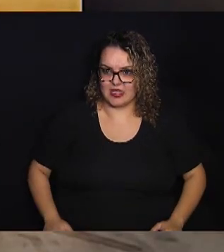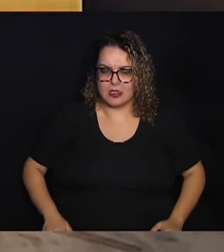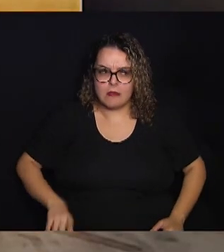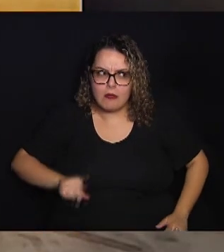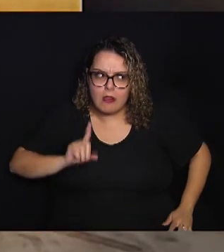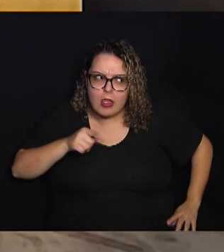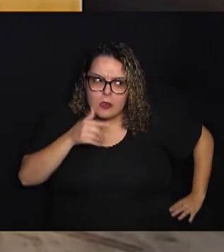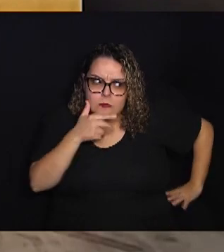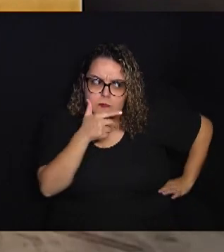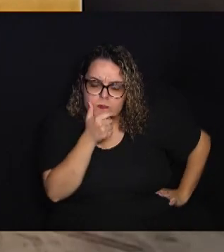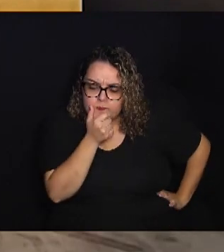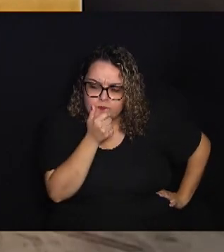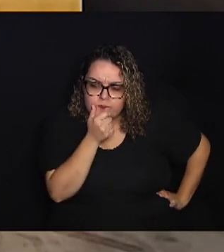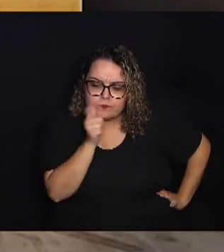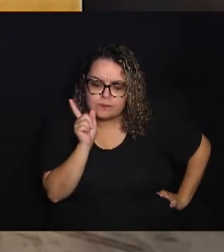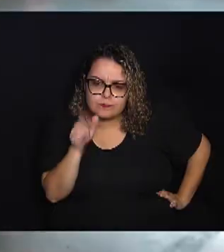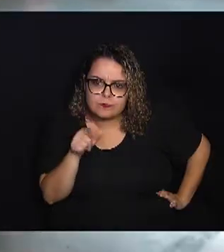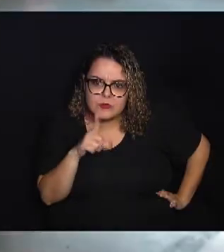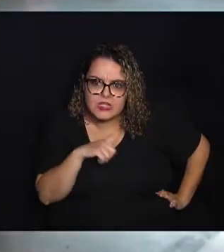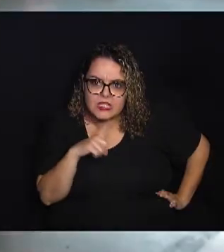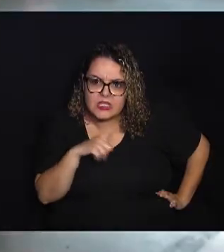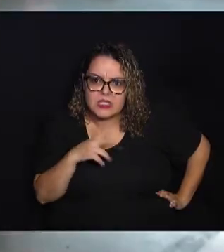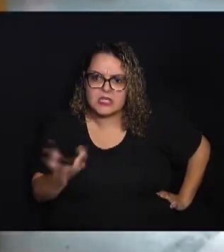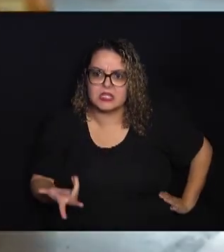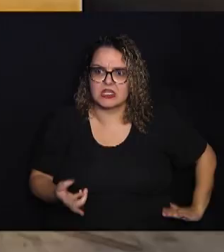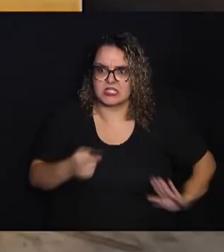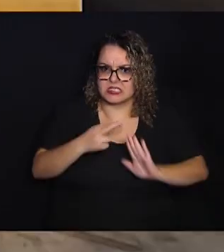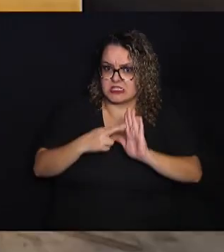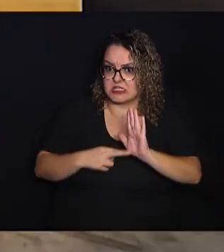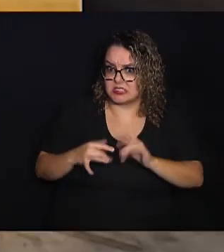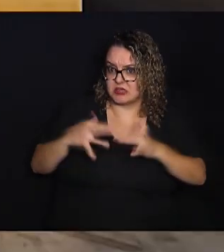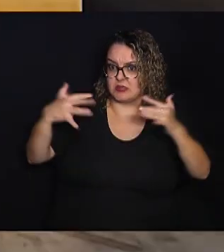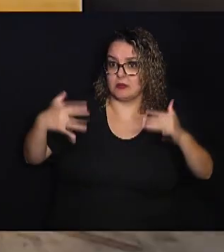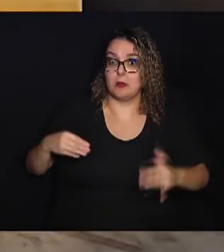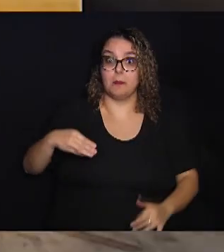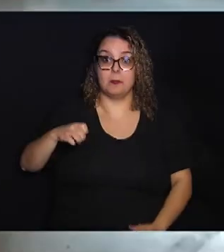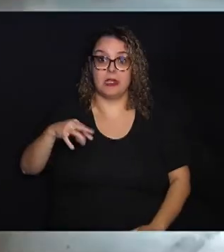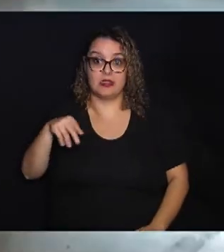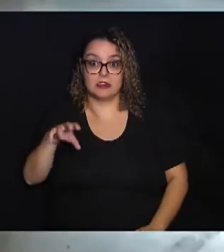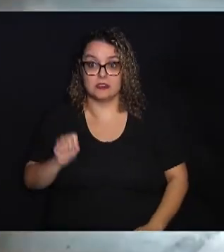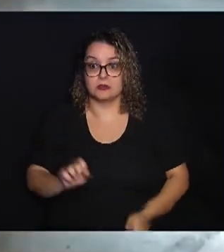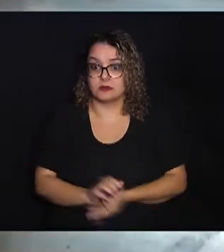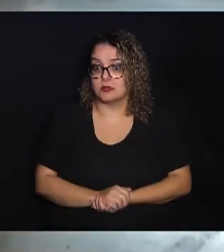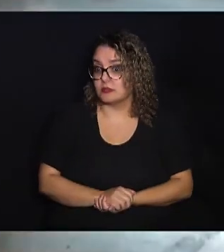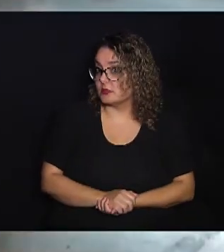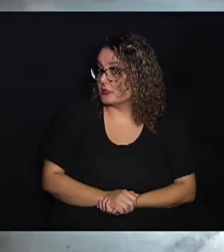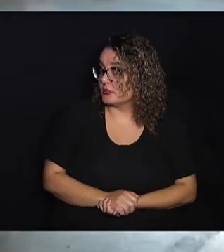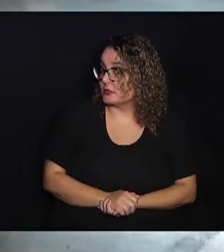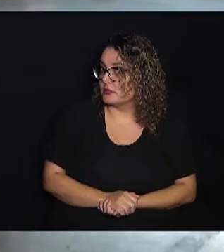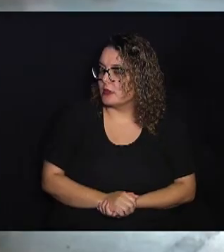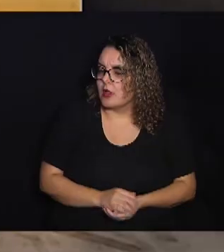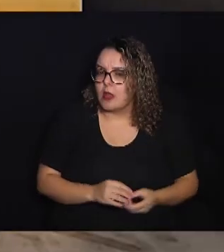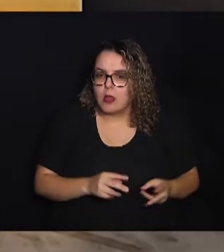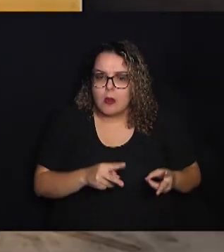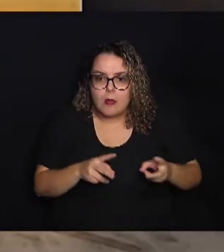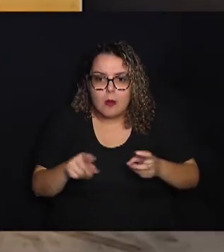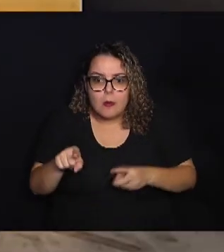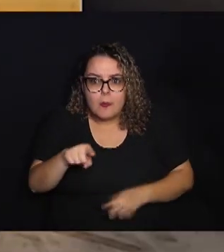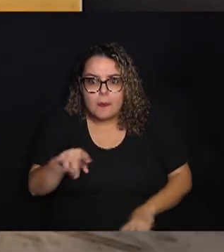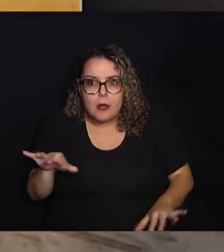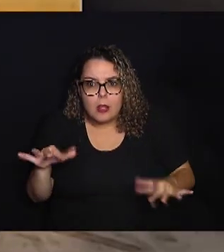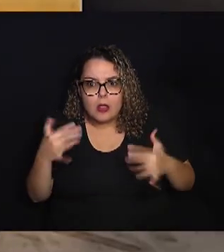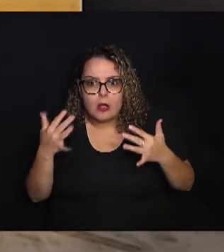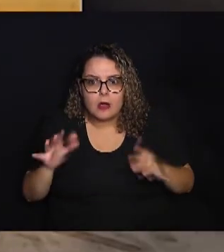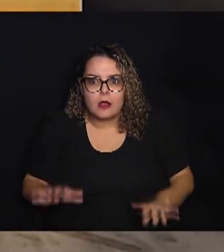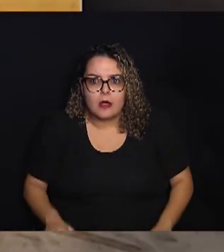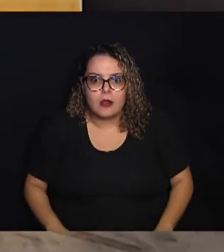Será que tem o salpicão mágico nessa receita? Mateus. Reparem bem para vocês verem uma coisa. Quem é